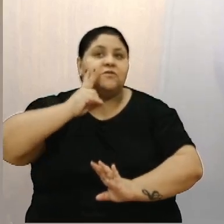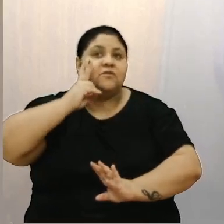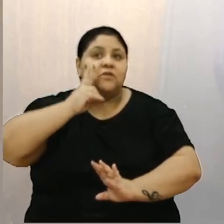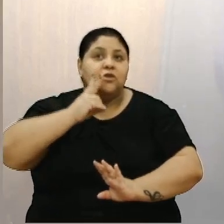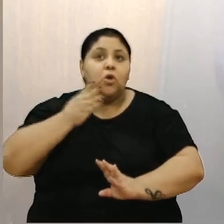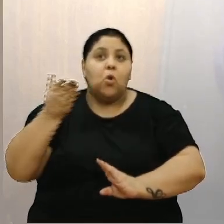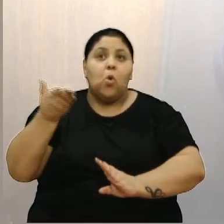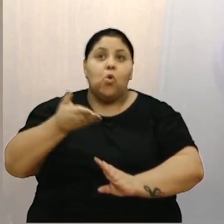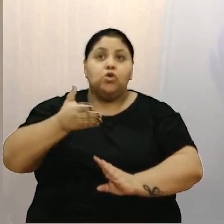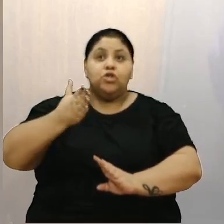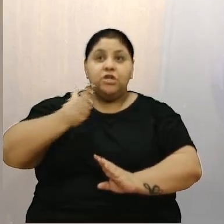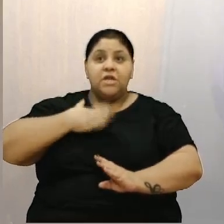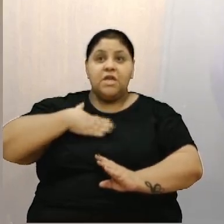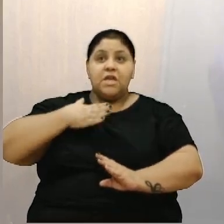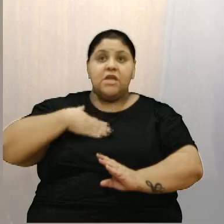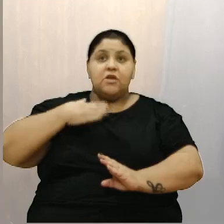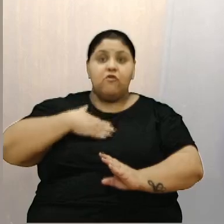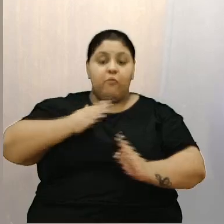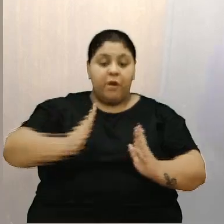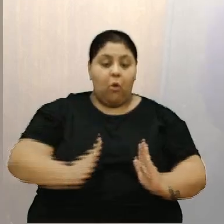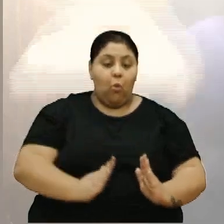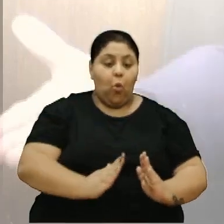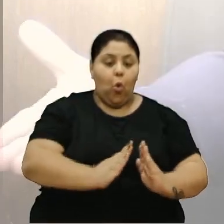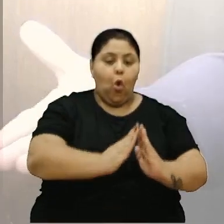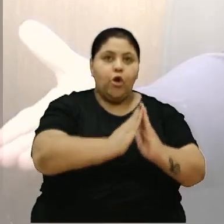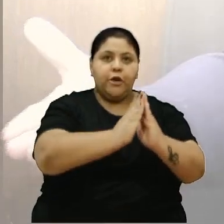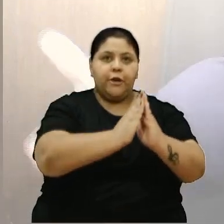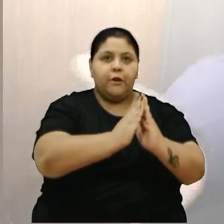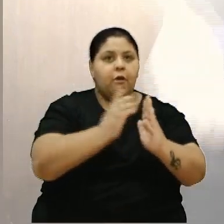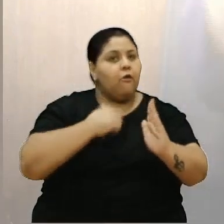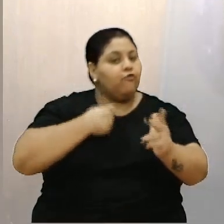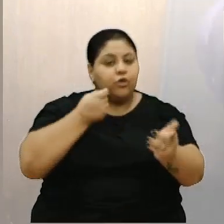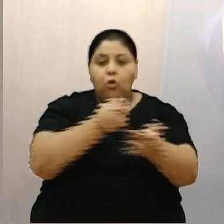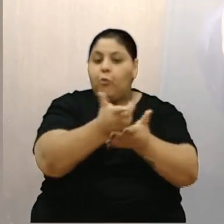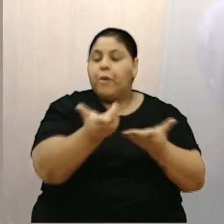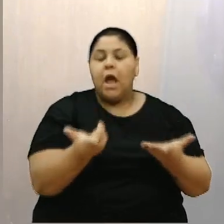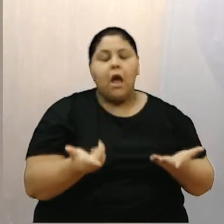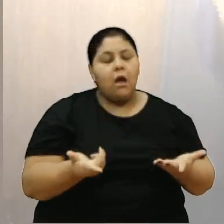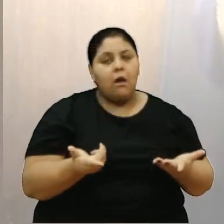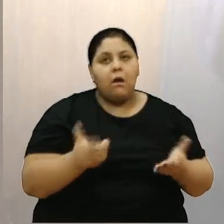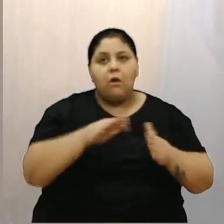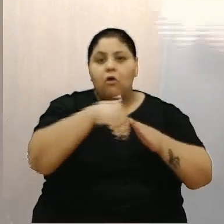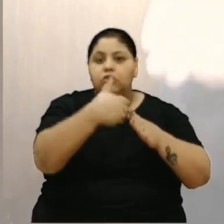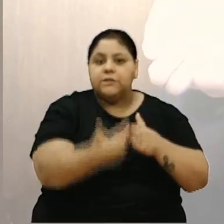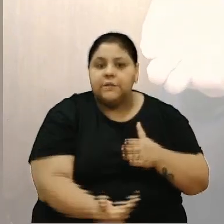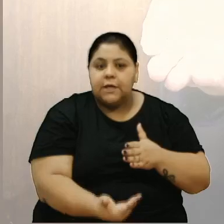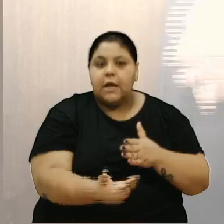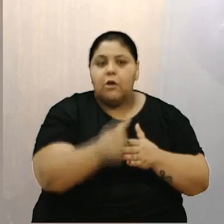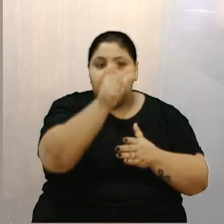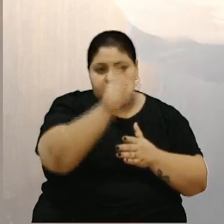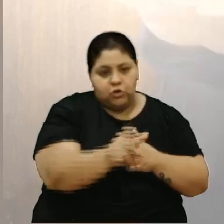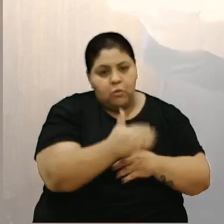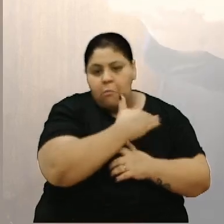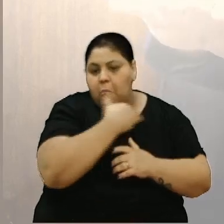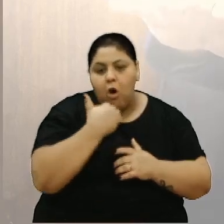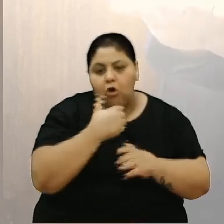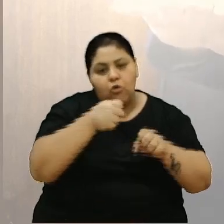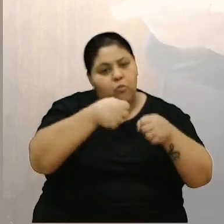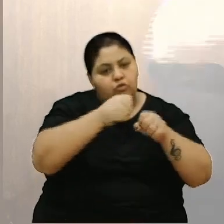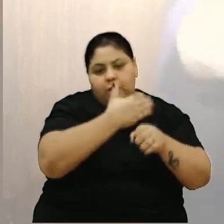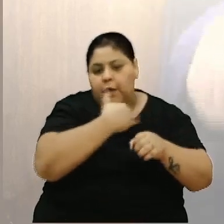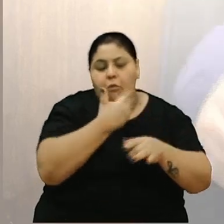hoje lá. Se caso não me der, eu vou ter que comprar. Porque se cair lá um motoqueiro, ele morre. O motoqueiro ele vai